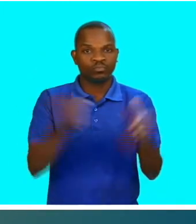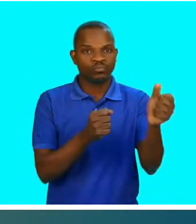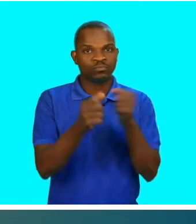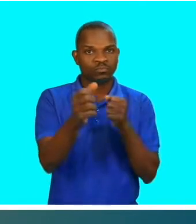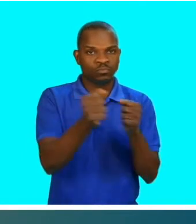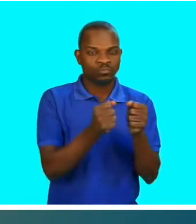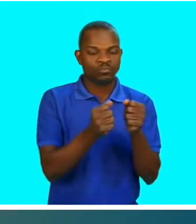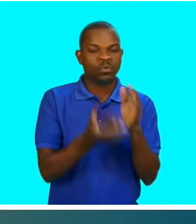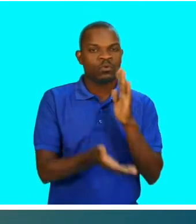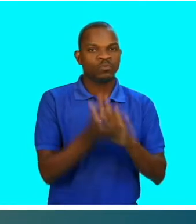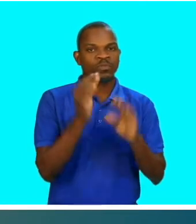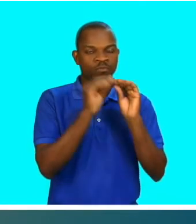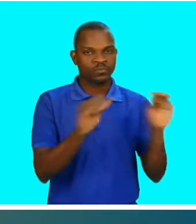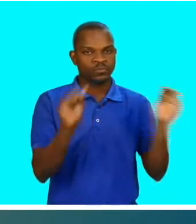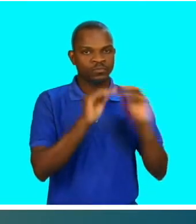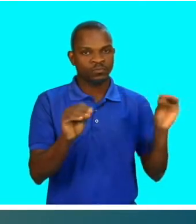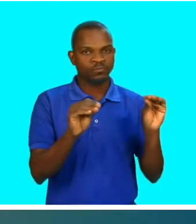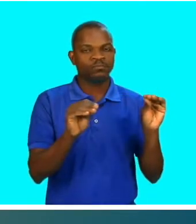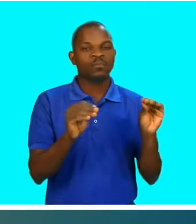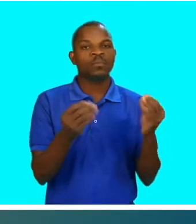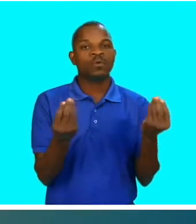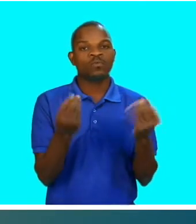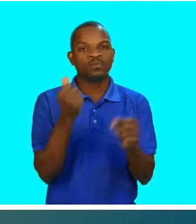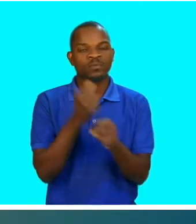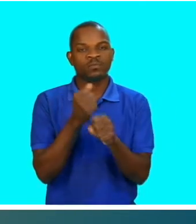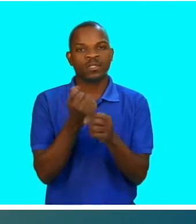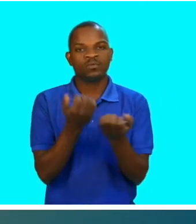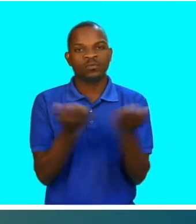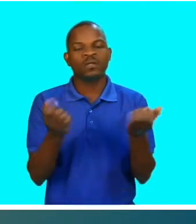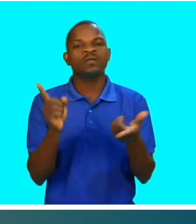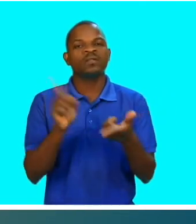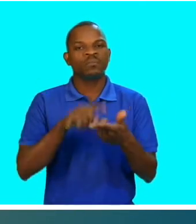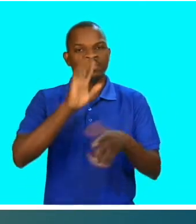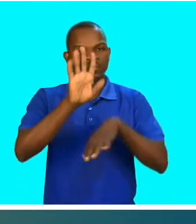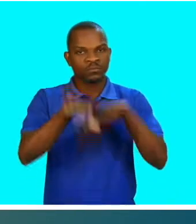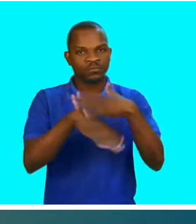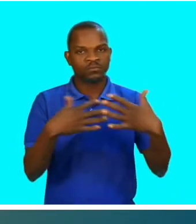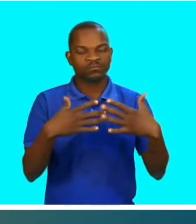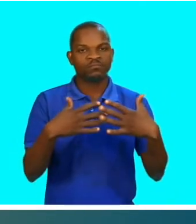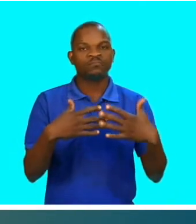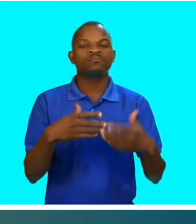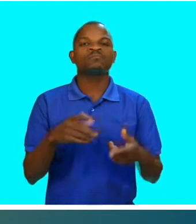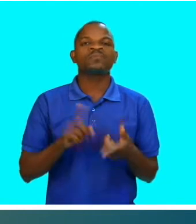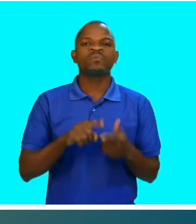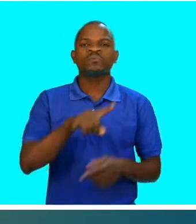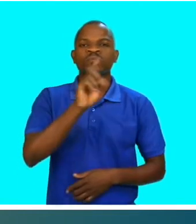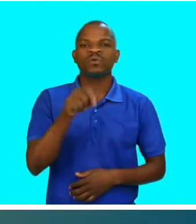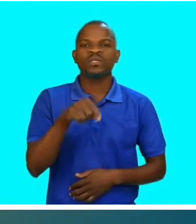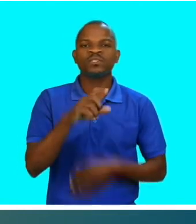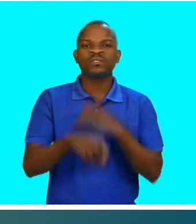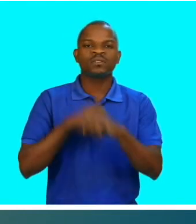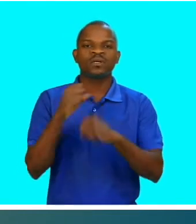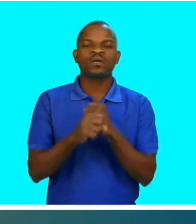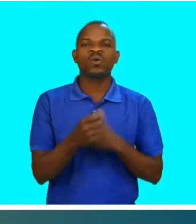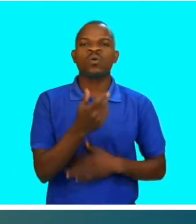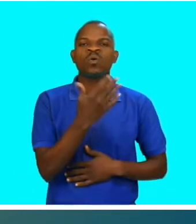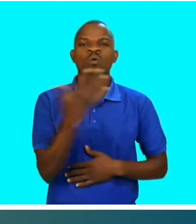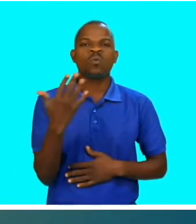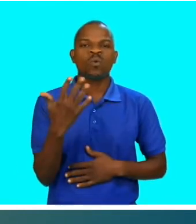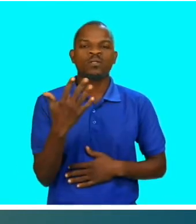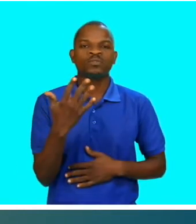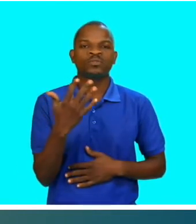e têm essa formação para lidar. Também têm a língua de sinais. E este ano, quantos alunos nós temos aqui?